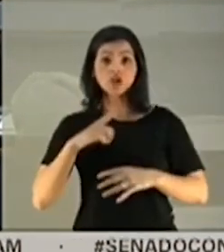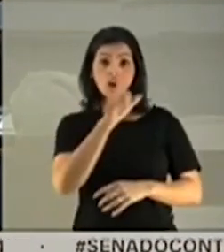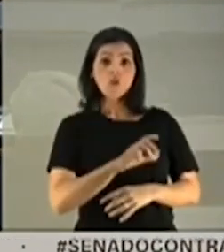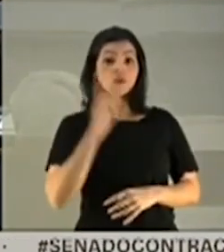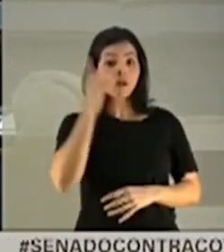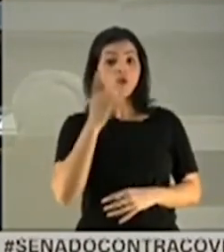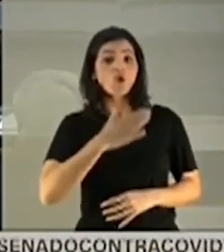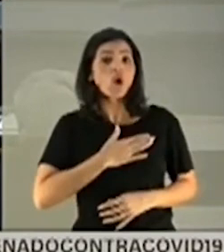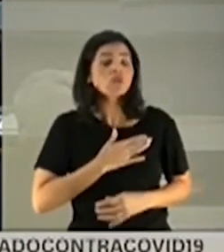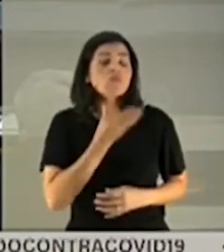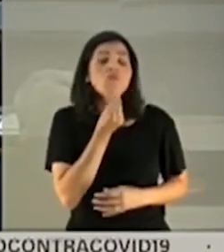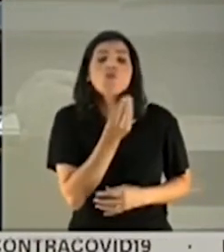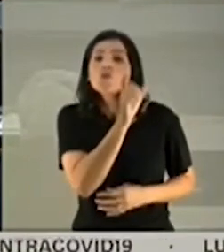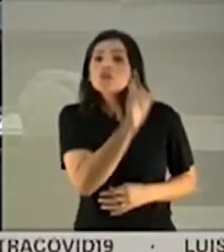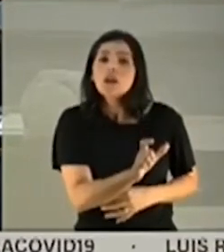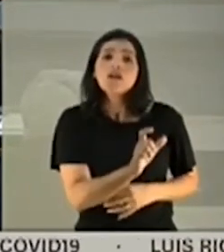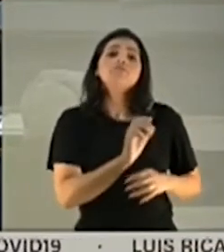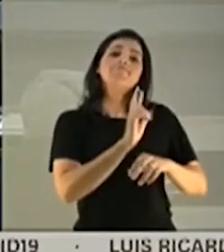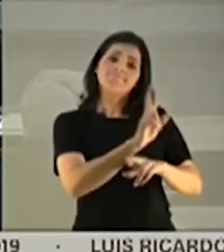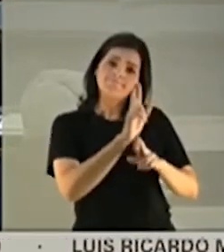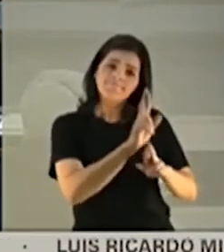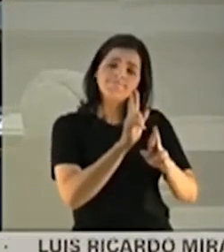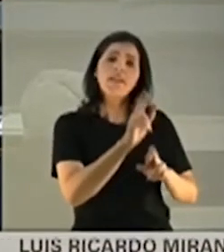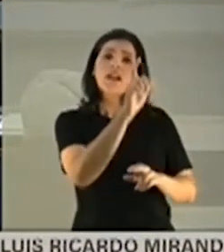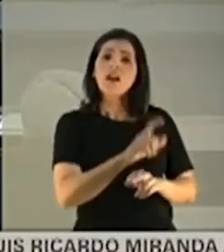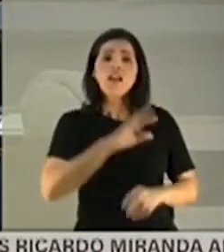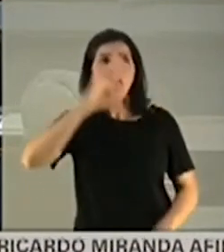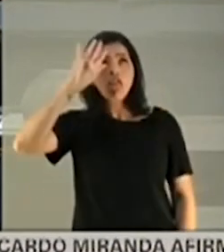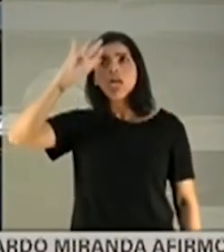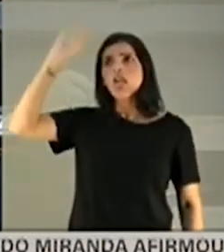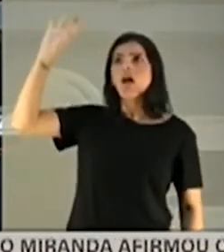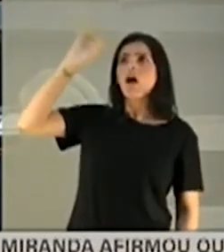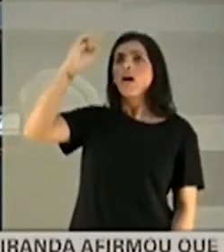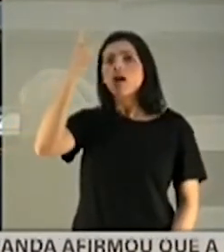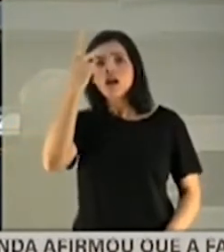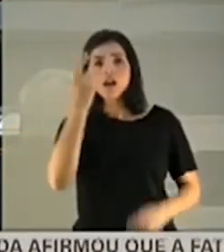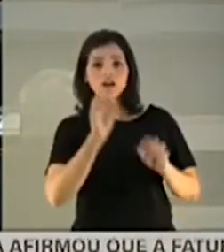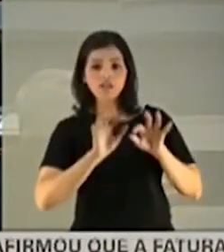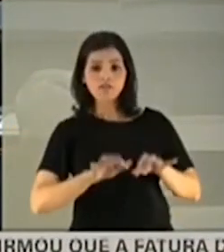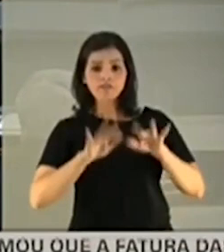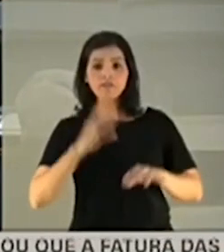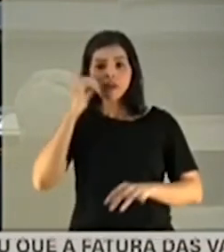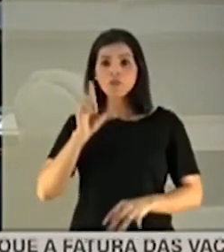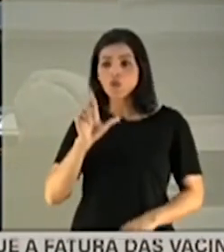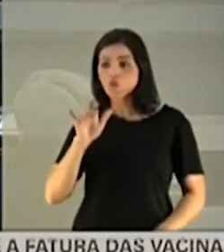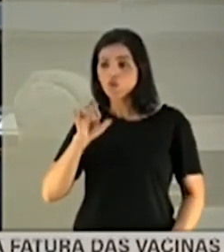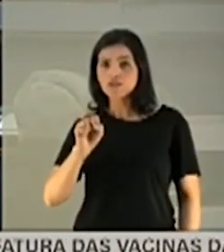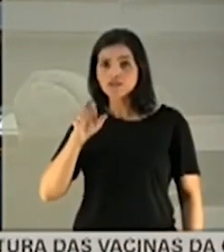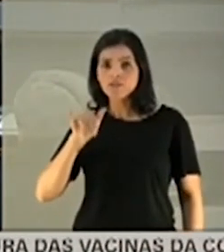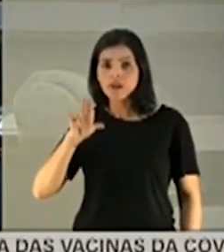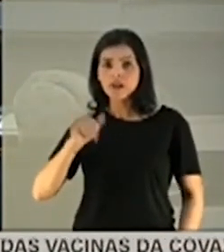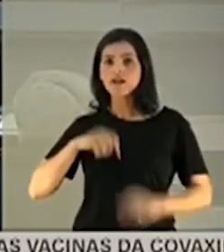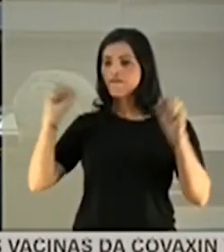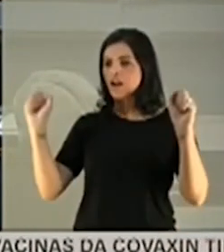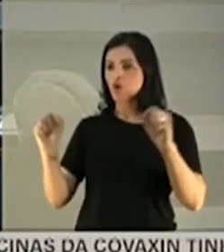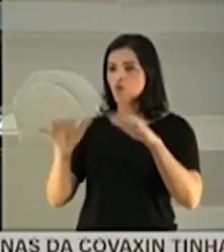eu gosto muito dele, eu espero que ele tenha cometido assim um devaneio, que ele escreve: o deputado Luiz Miranda estava na luz, agora ele